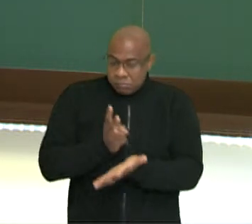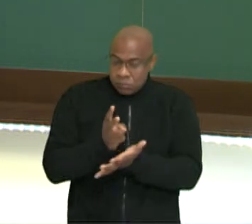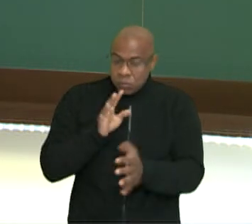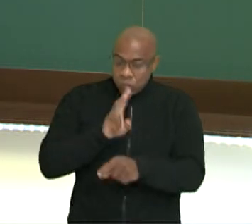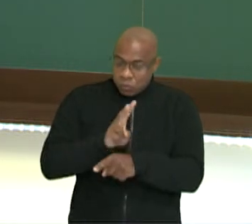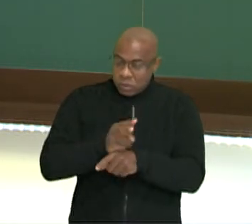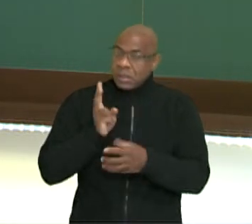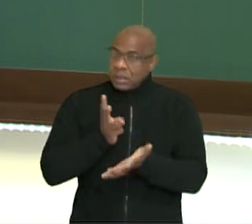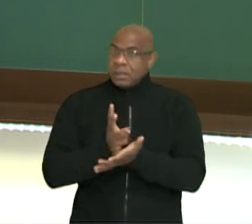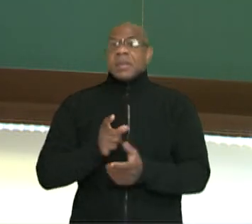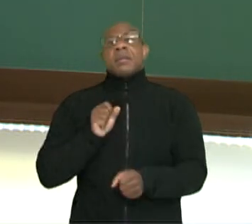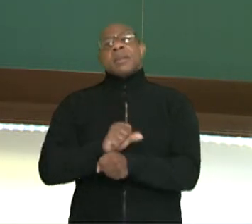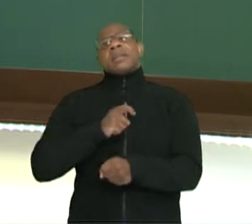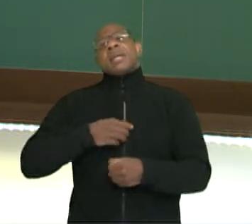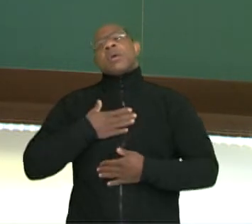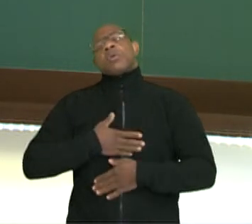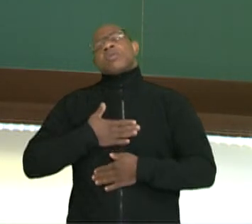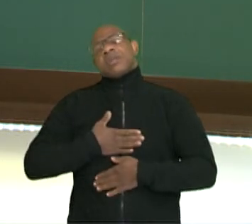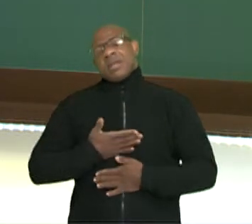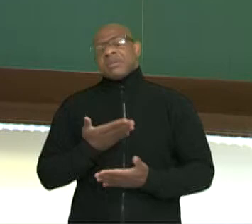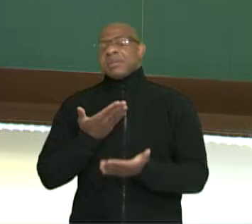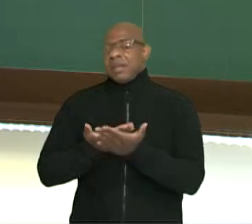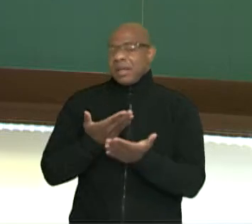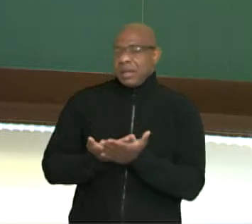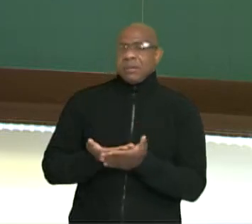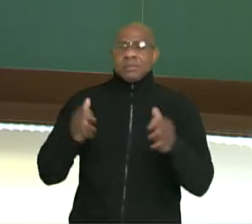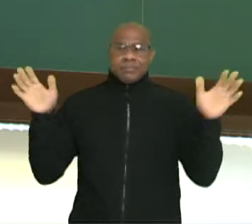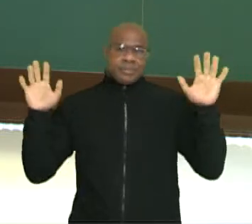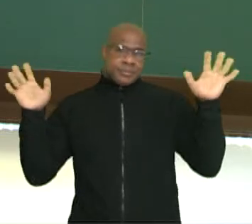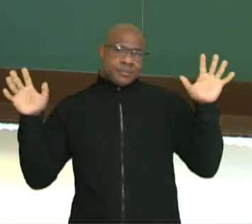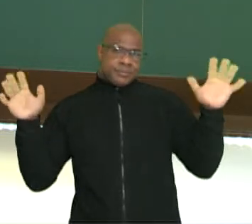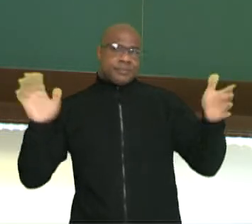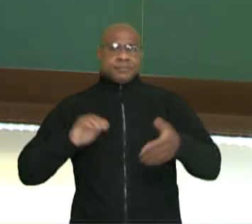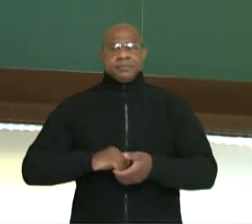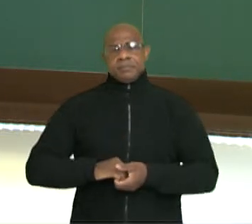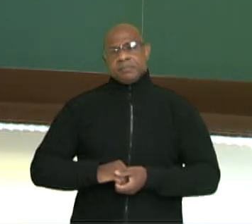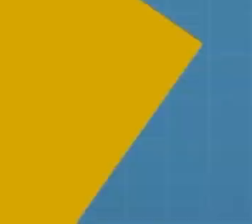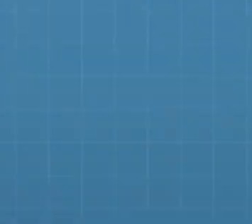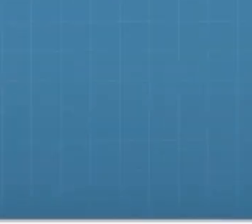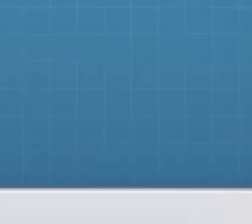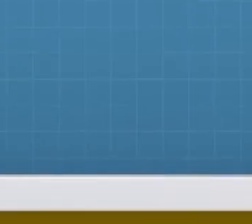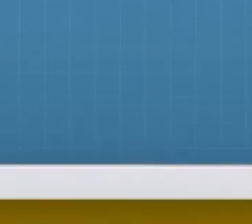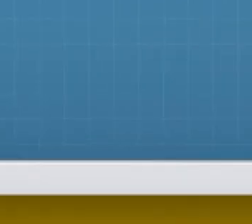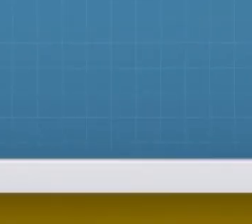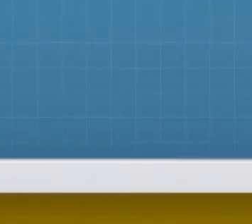Espero que vocês tenham gostado da aula, comenta bastante aí e a gente se vê na próxima aula. Até mais!